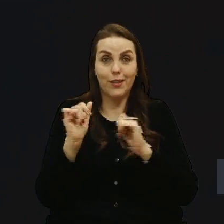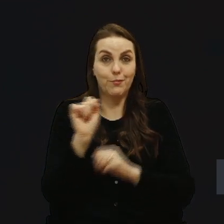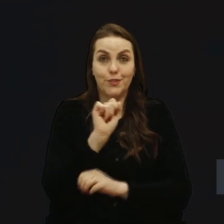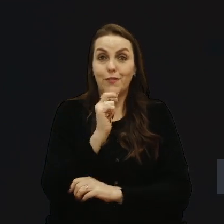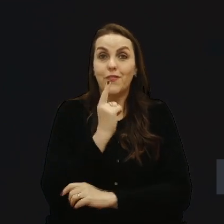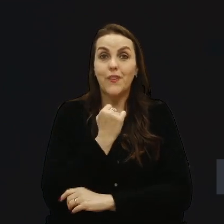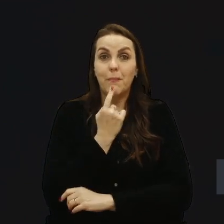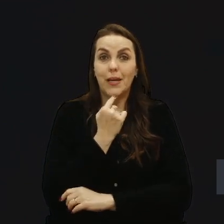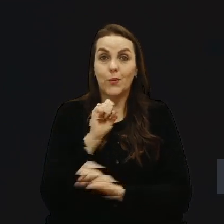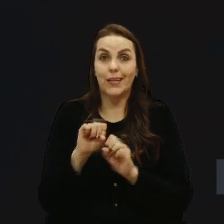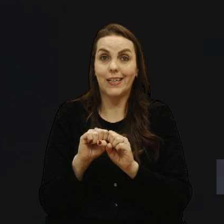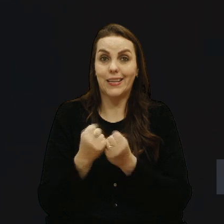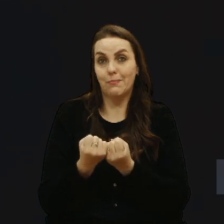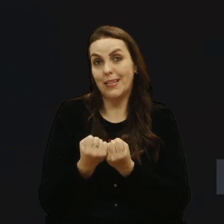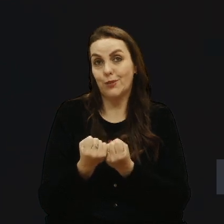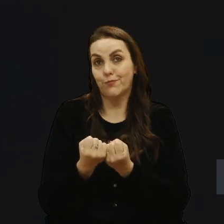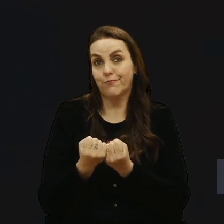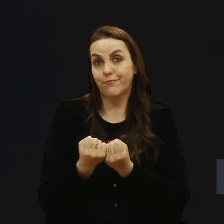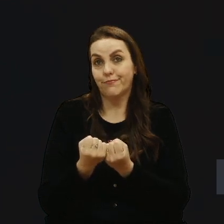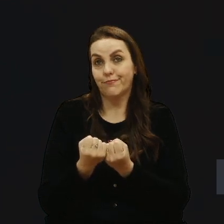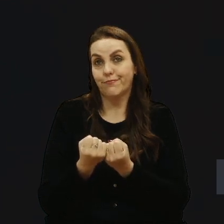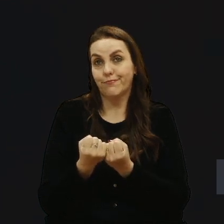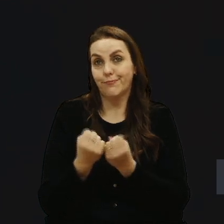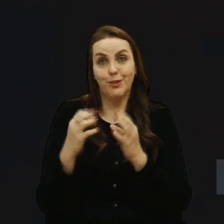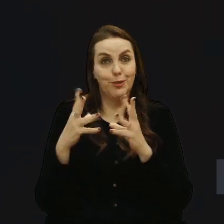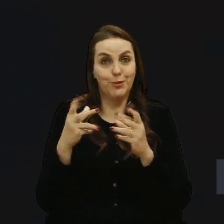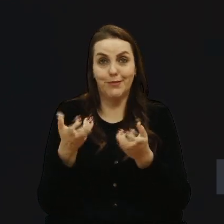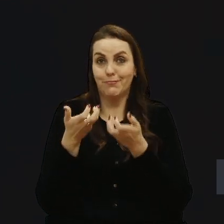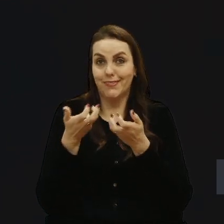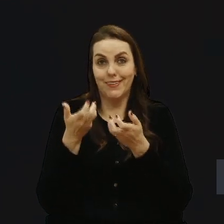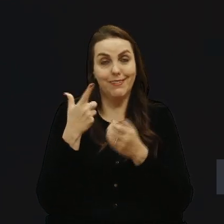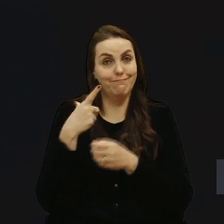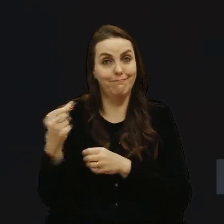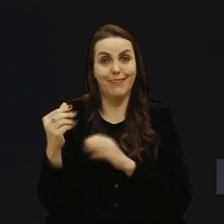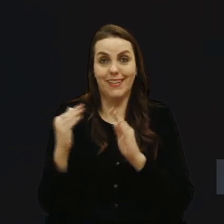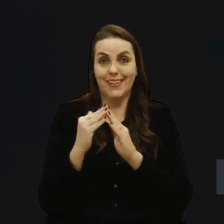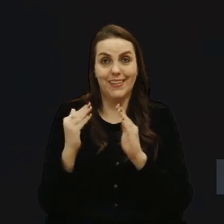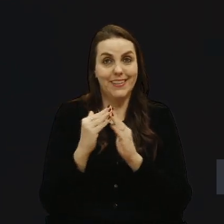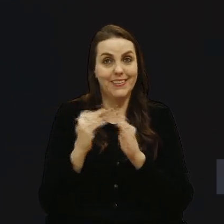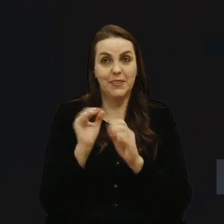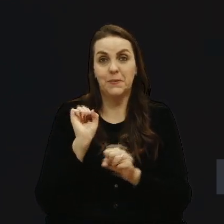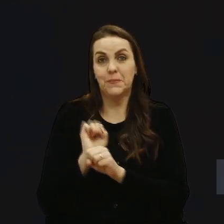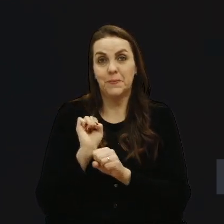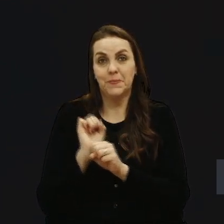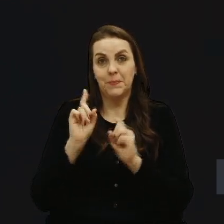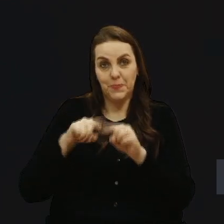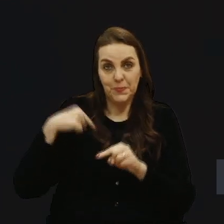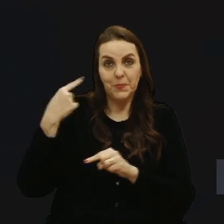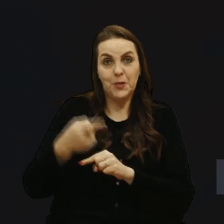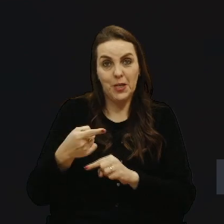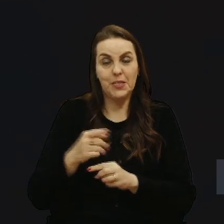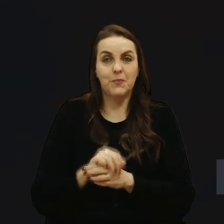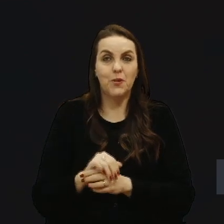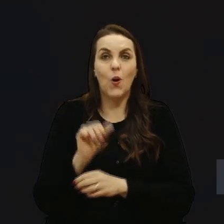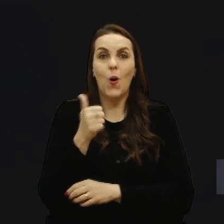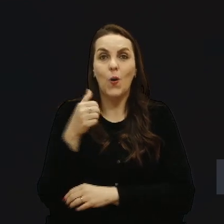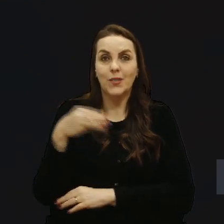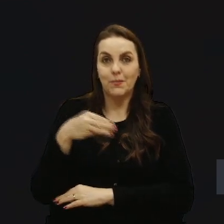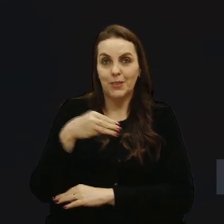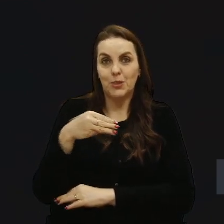quebrado e todo mundo querendo ir para casa, né? Vamos ter que aguardar o próximo. 11 minutos já que a gente